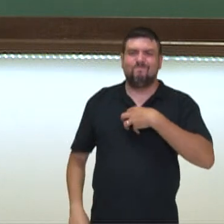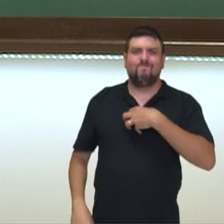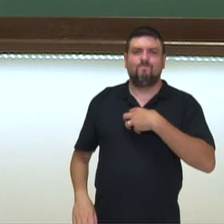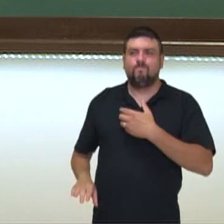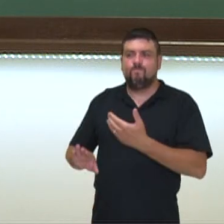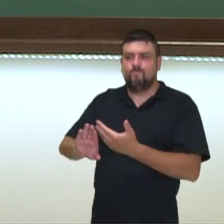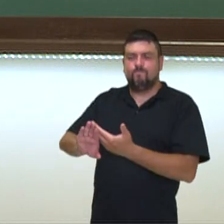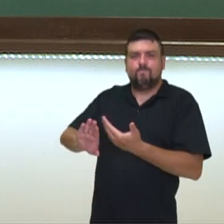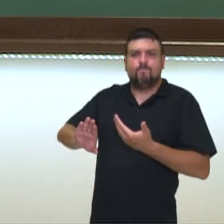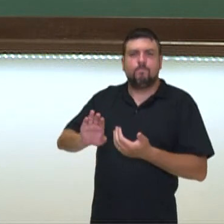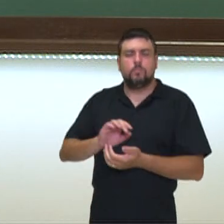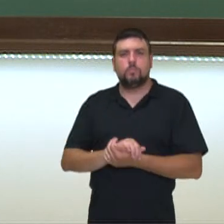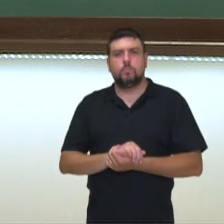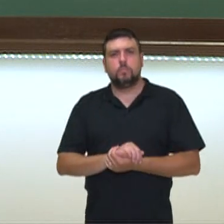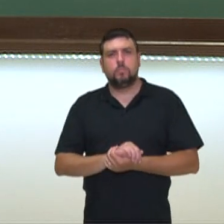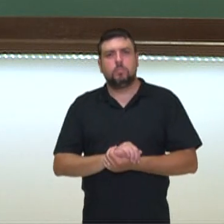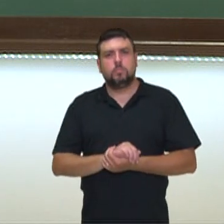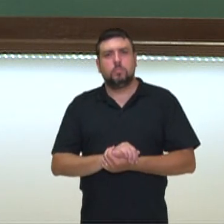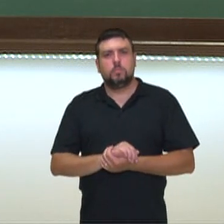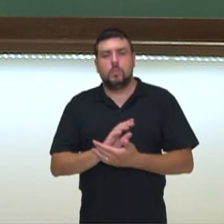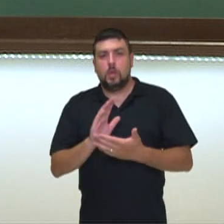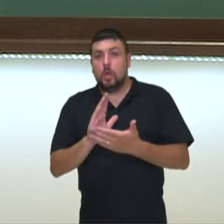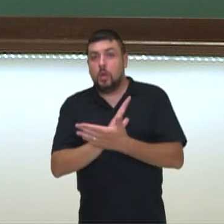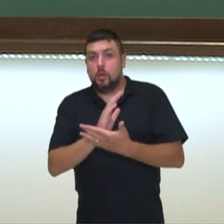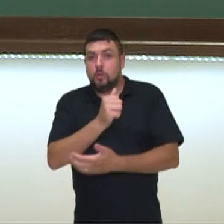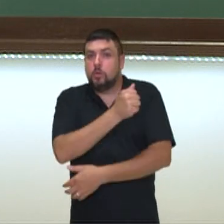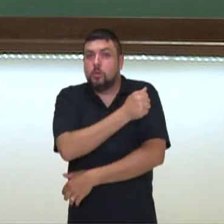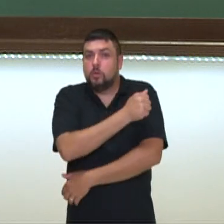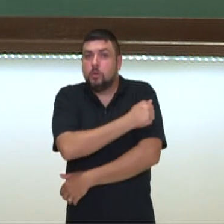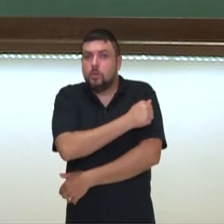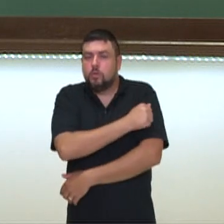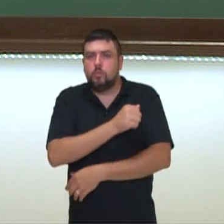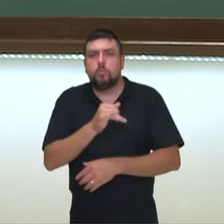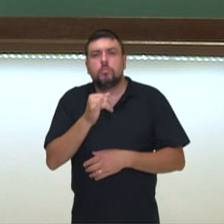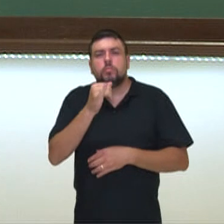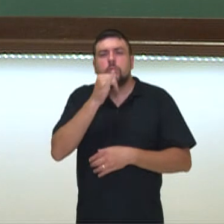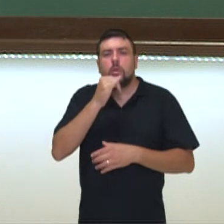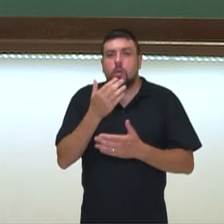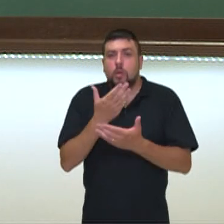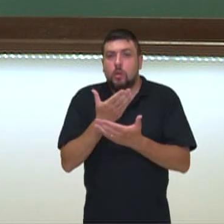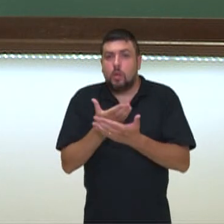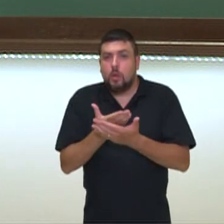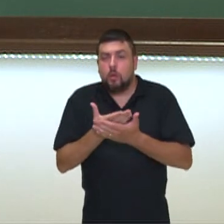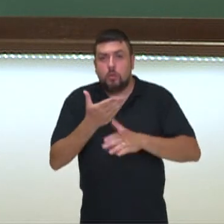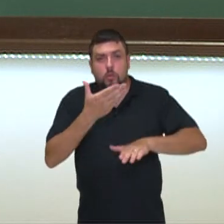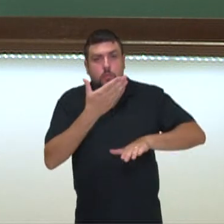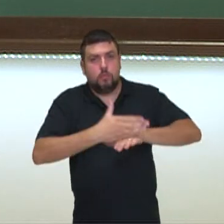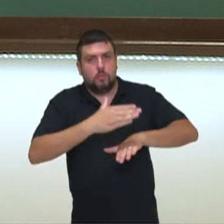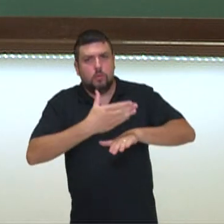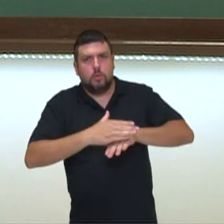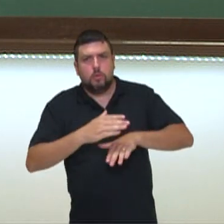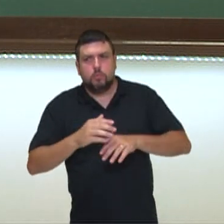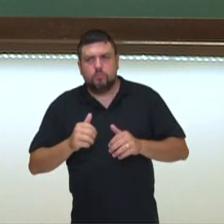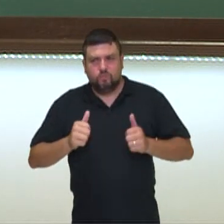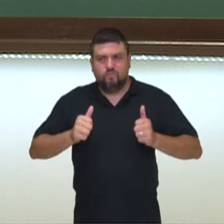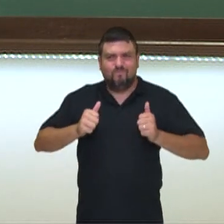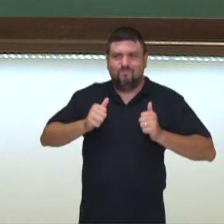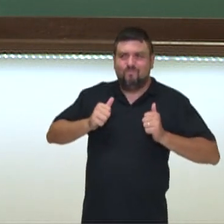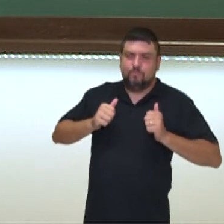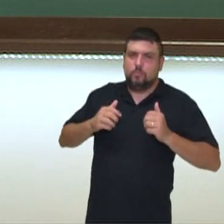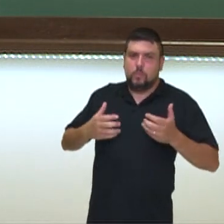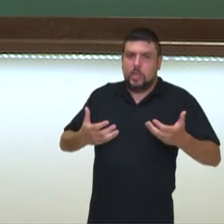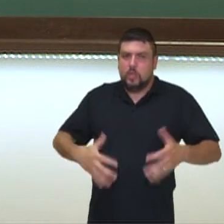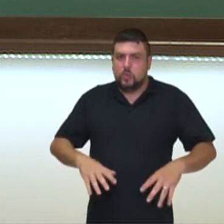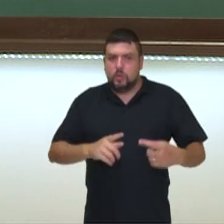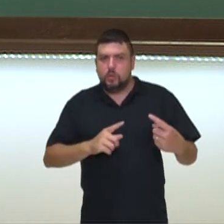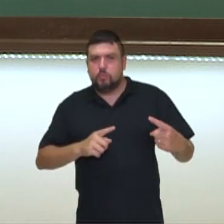Então, aqueles alunos que muitas vezes nas aulas práticas se esquivam, não querem participar, não querem